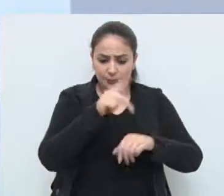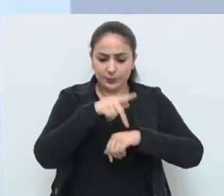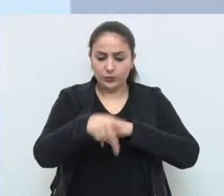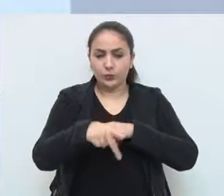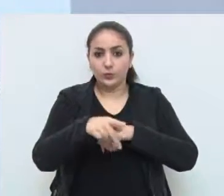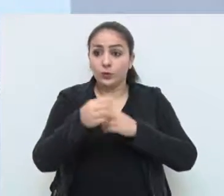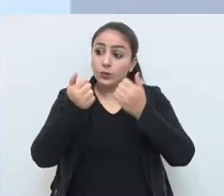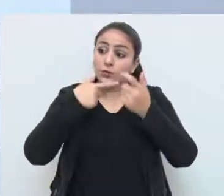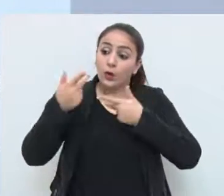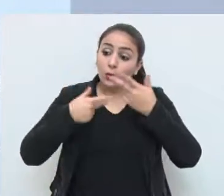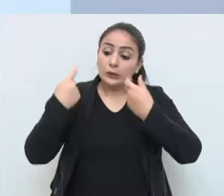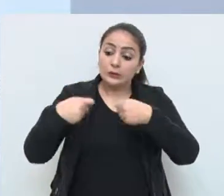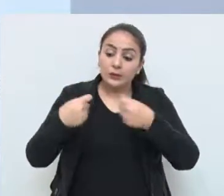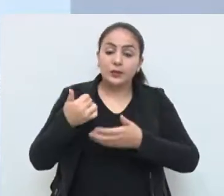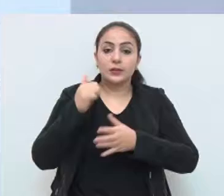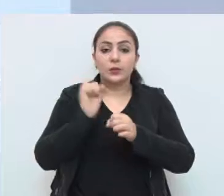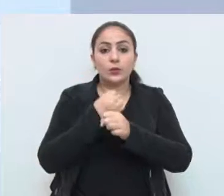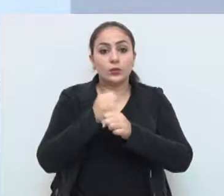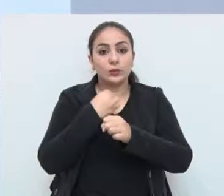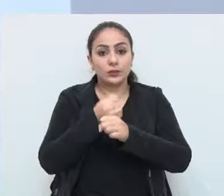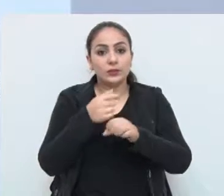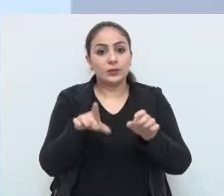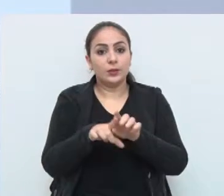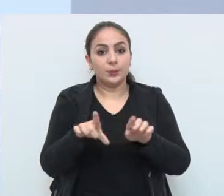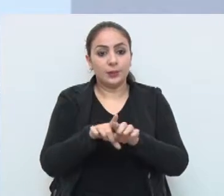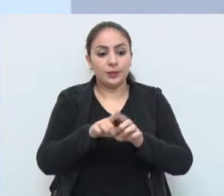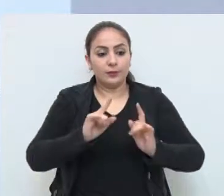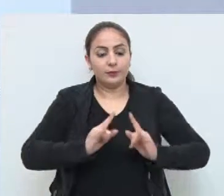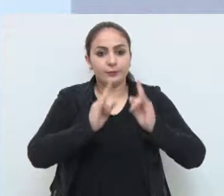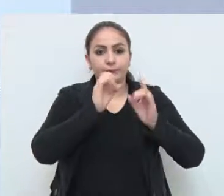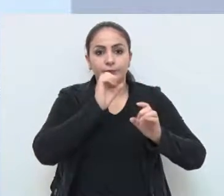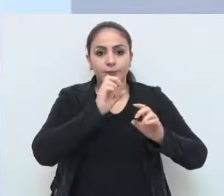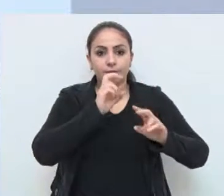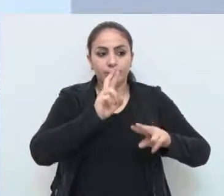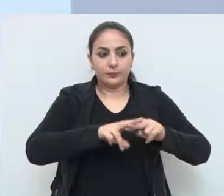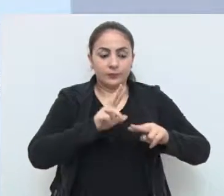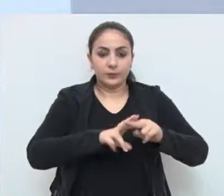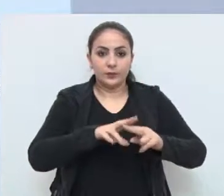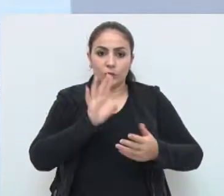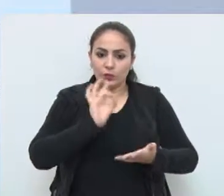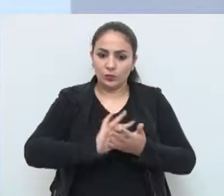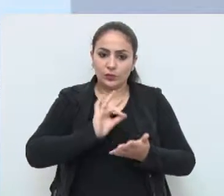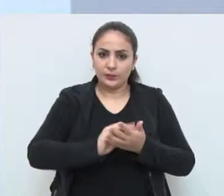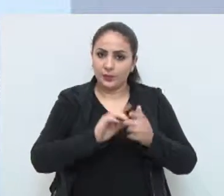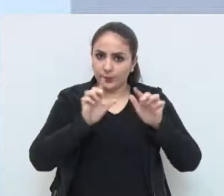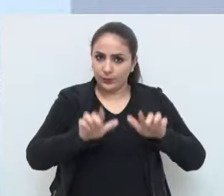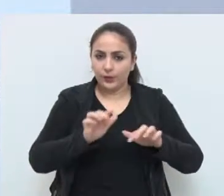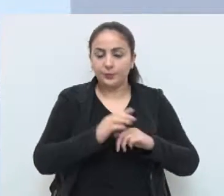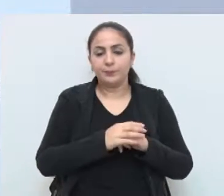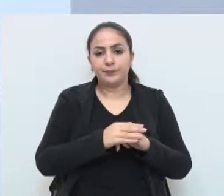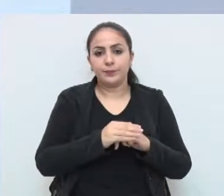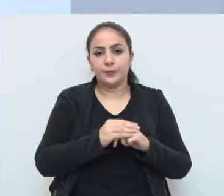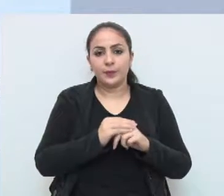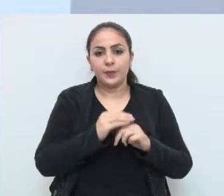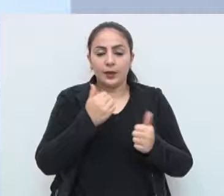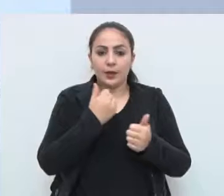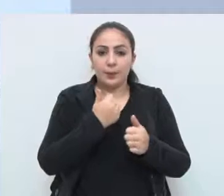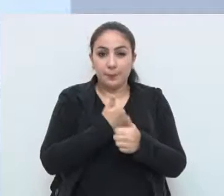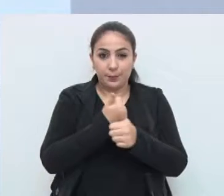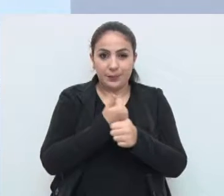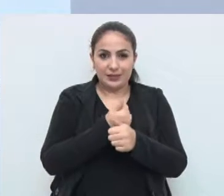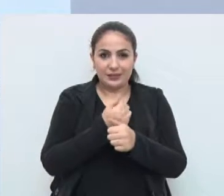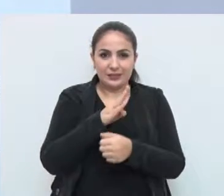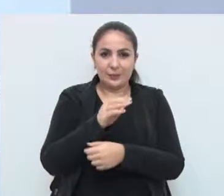expôs da necessidade da construção da penitenciária regional no atual espaço às margens